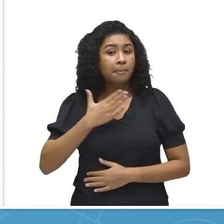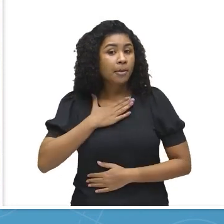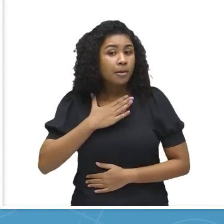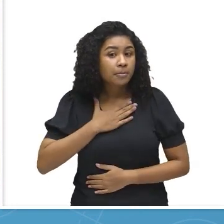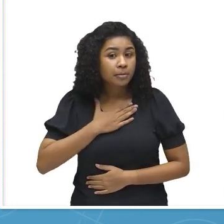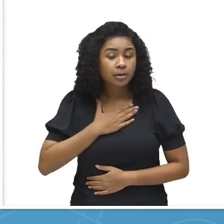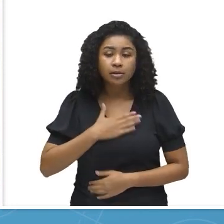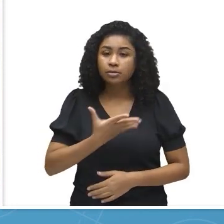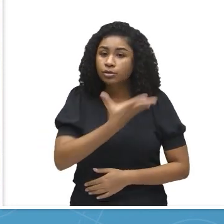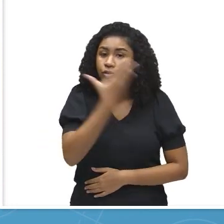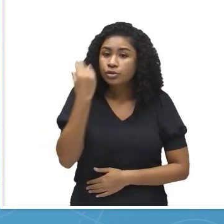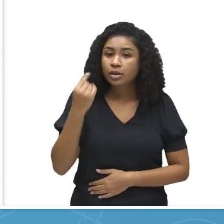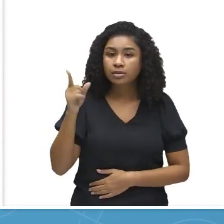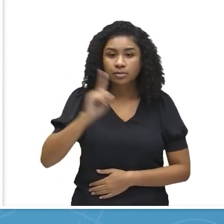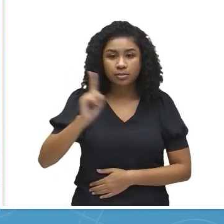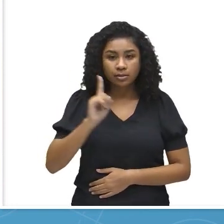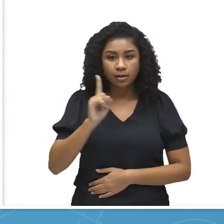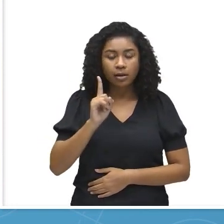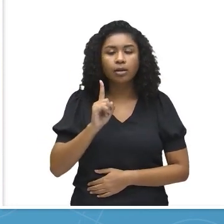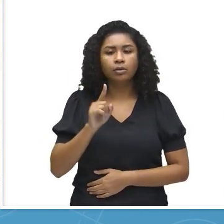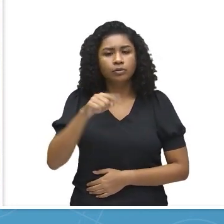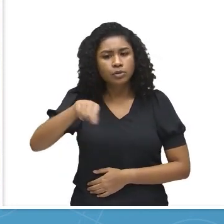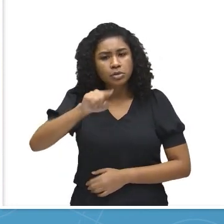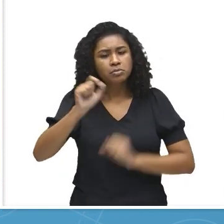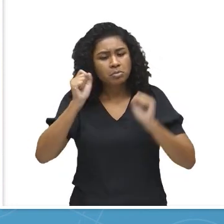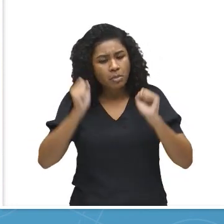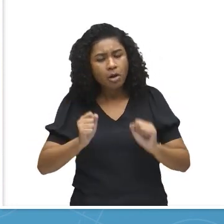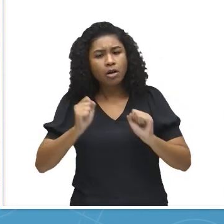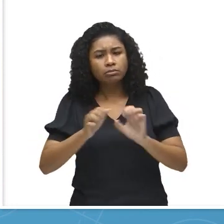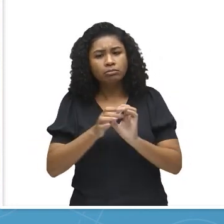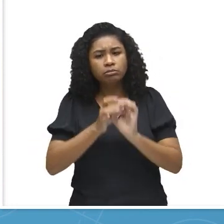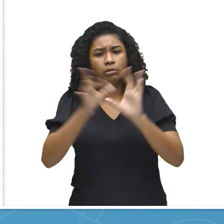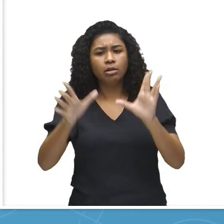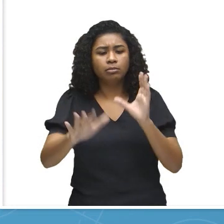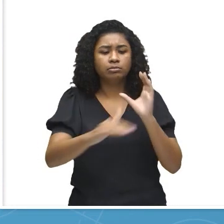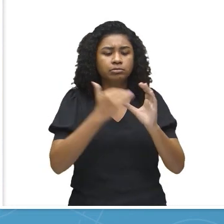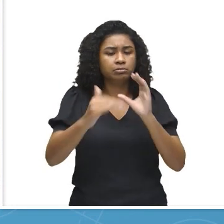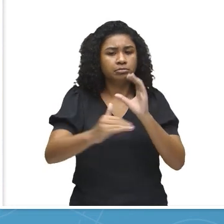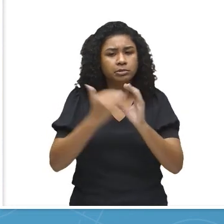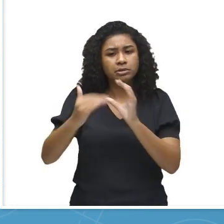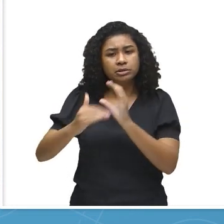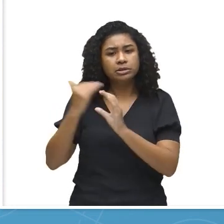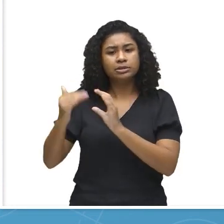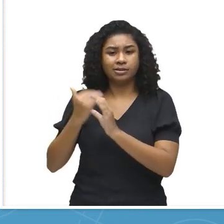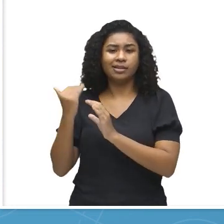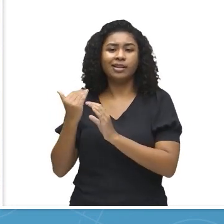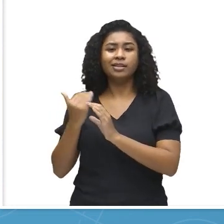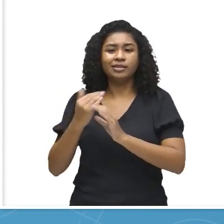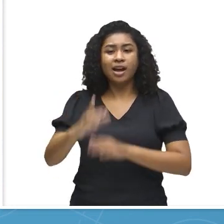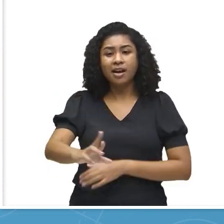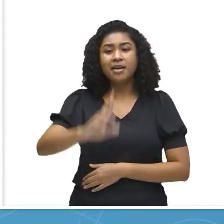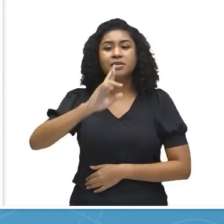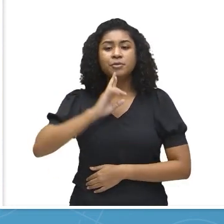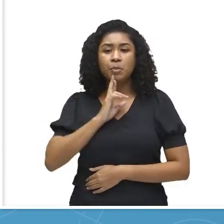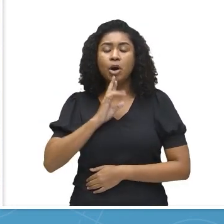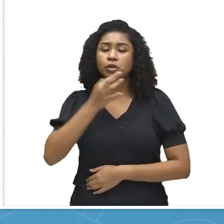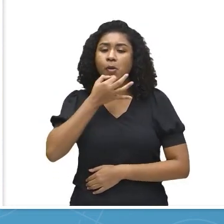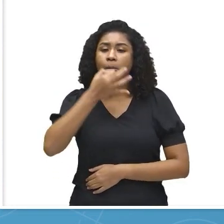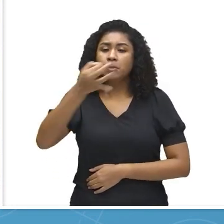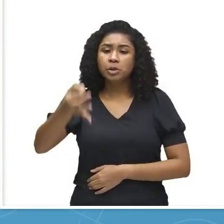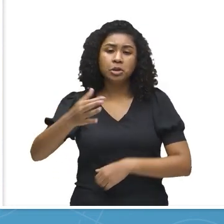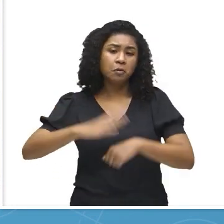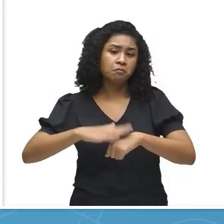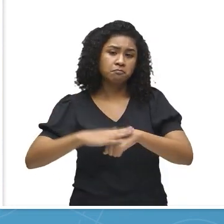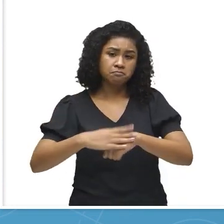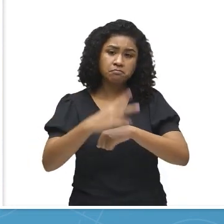Lembrando que você tem a opção de interagir através do chat do Aula em Casa, enviando para a gente aquela alternativa que você acha que é